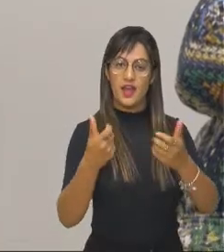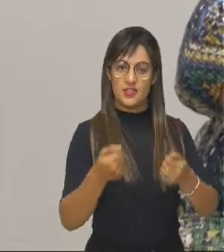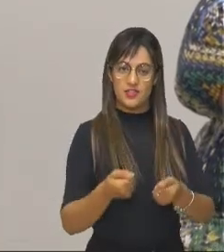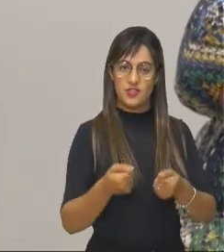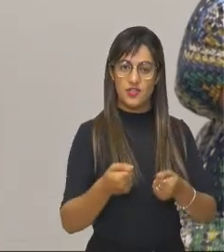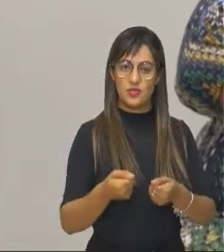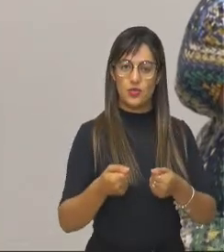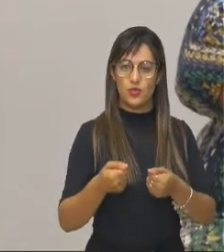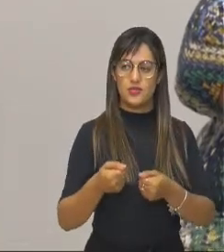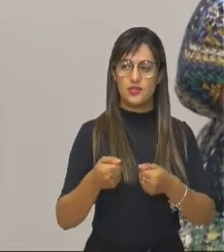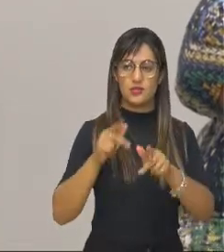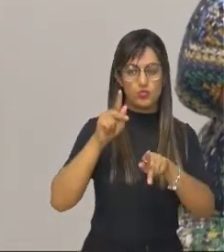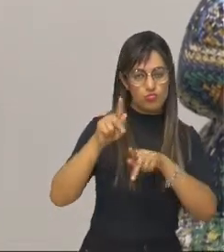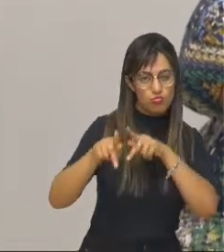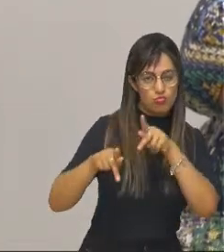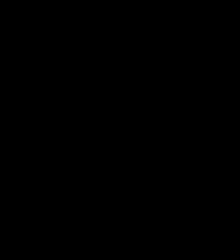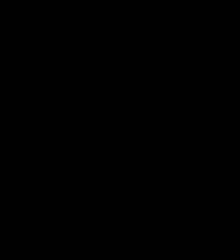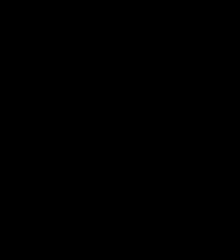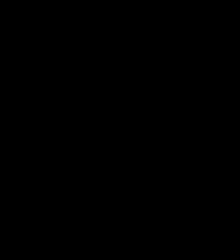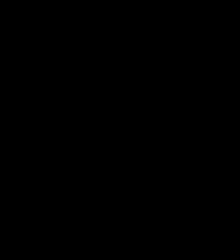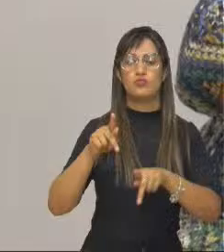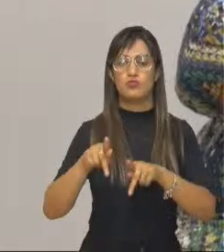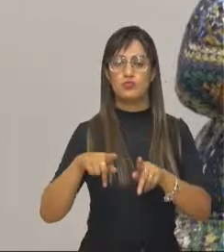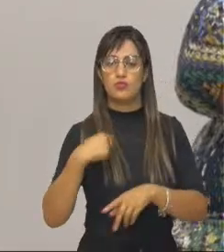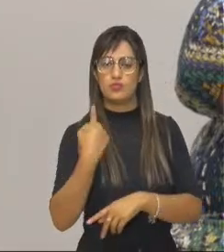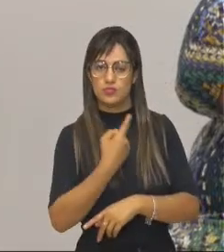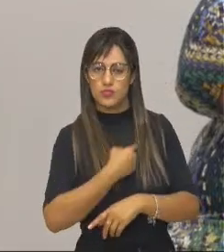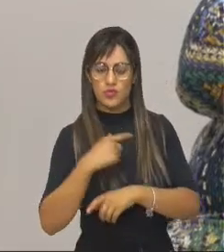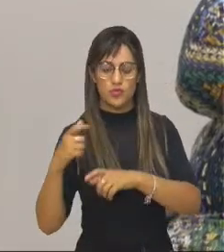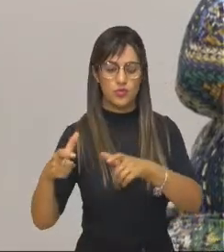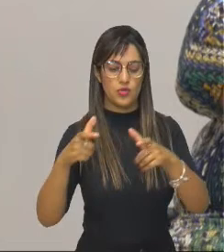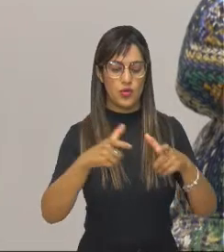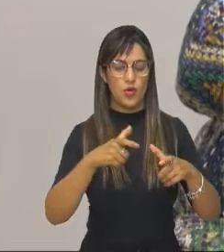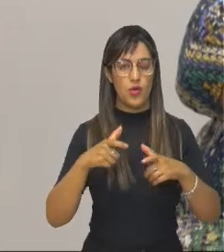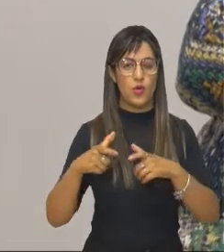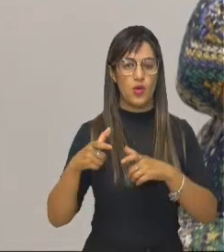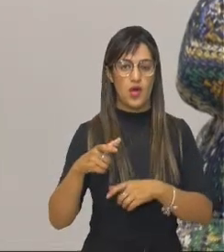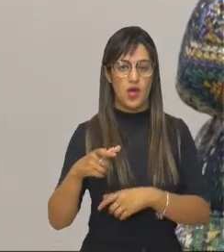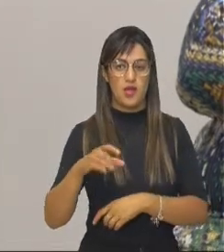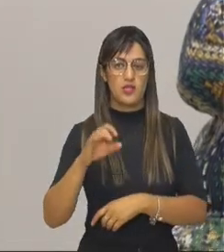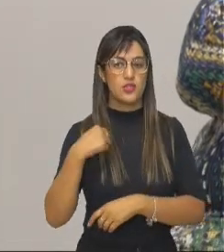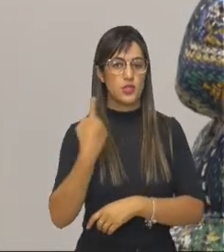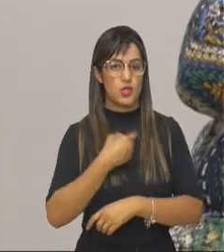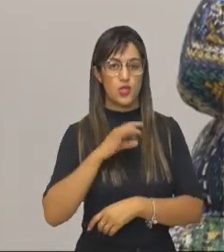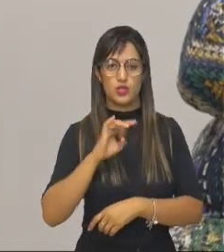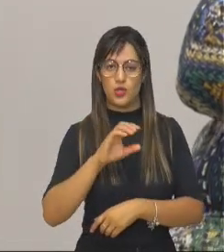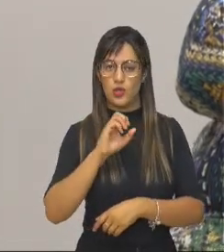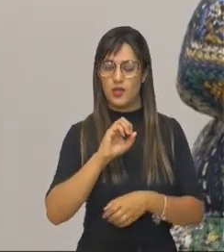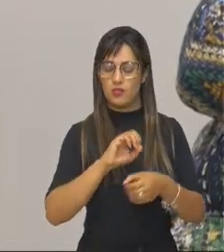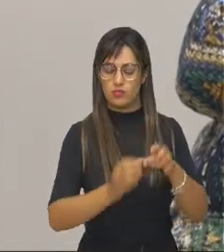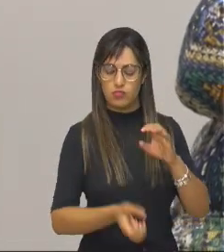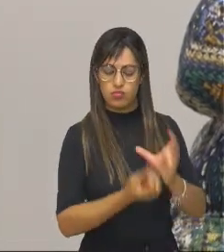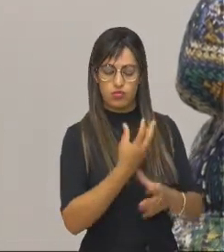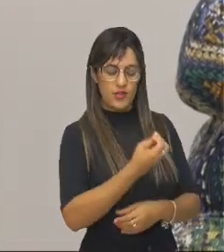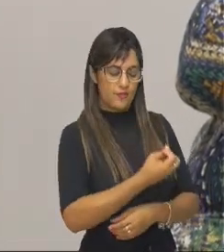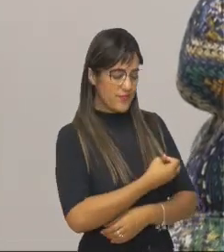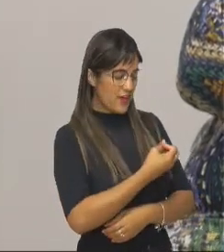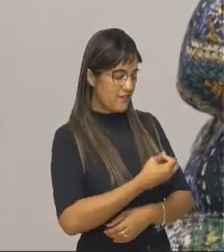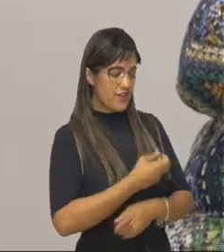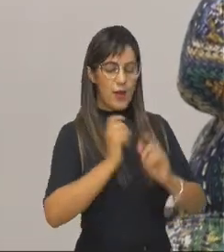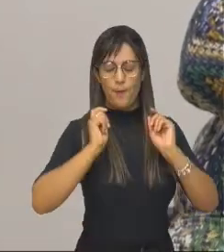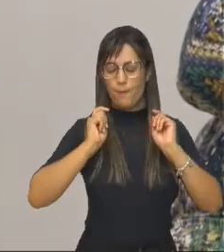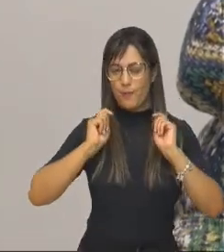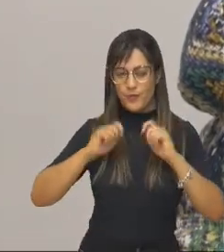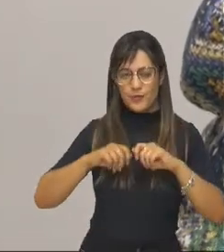polemizações que tentam fazer com relação às nossas corpos ocupando os lugares, a gente só está produzindo vida, a gente só quer produzir vida possível, vida digna,